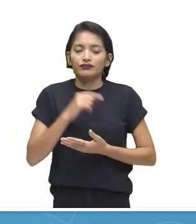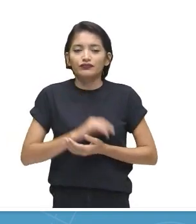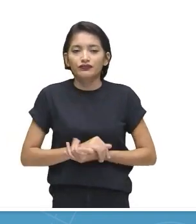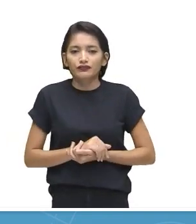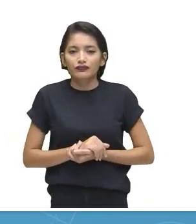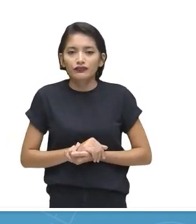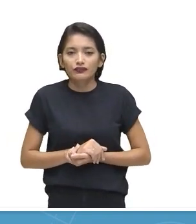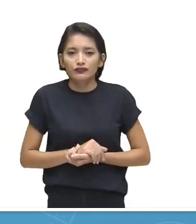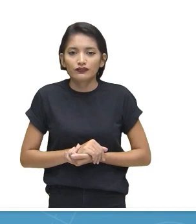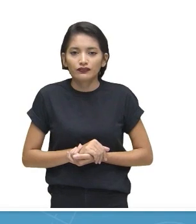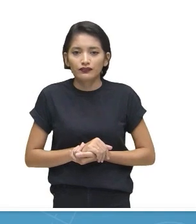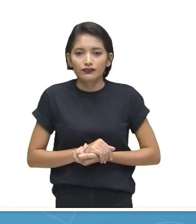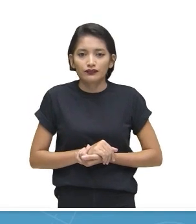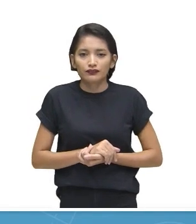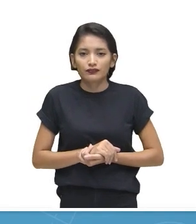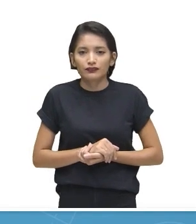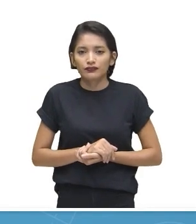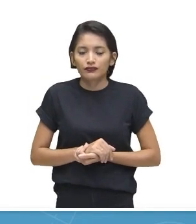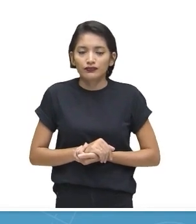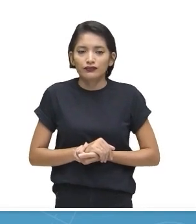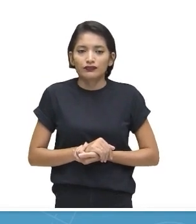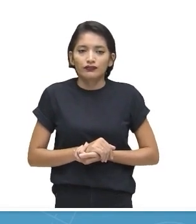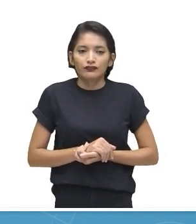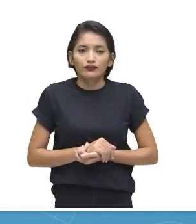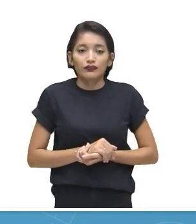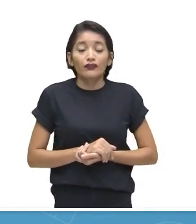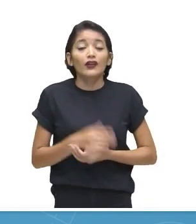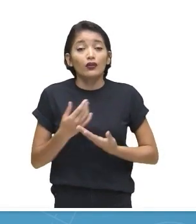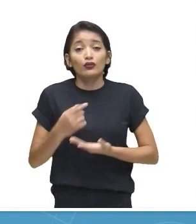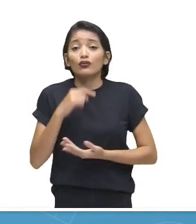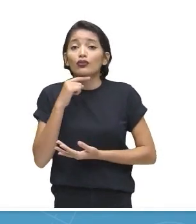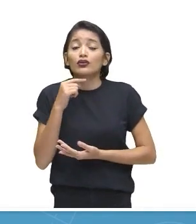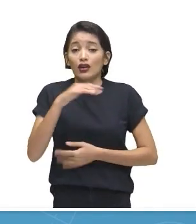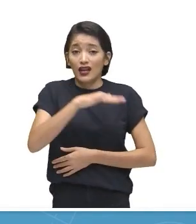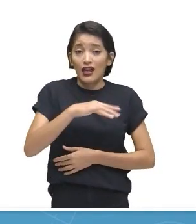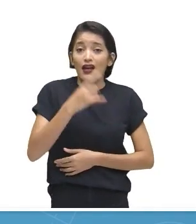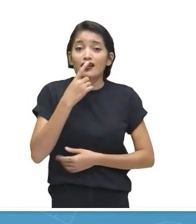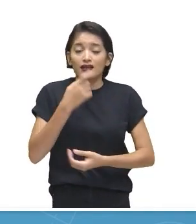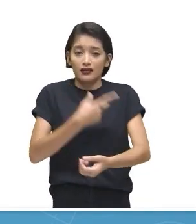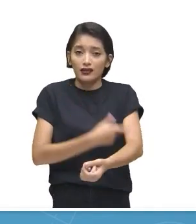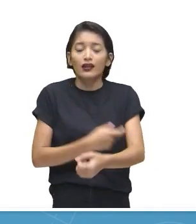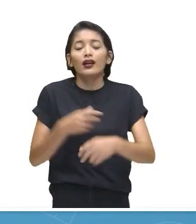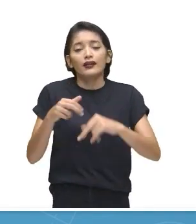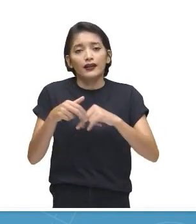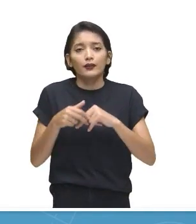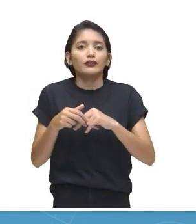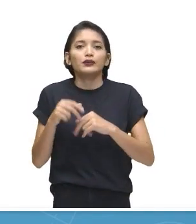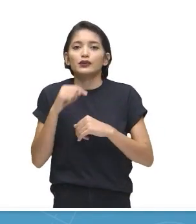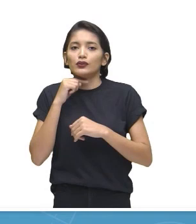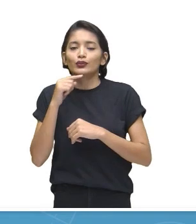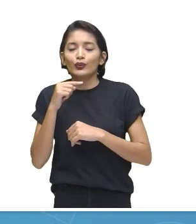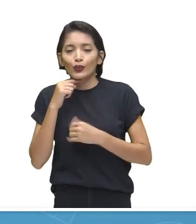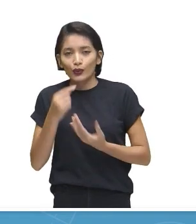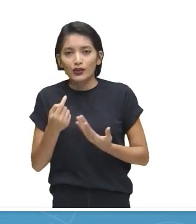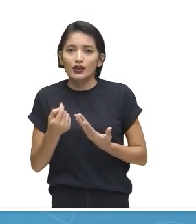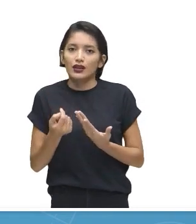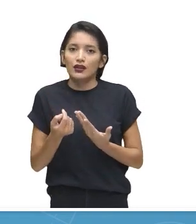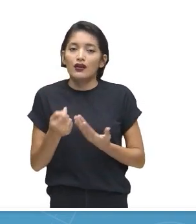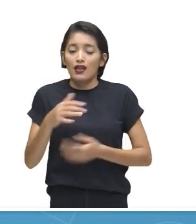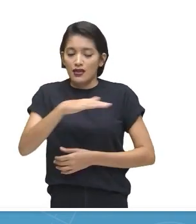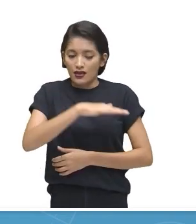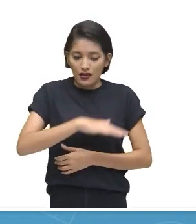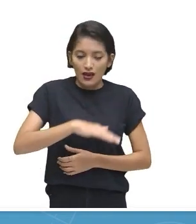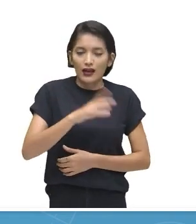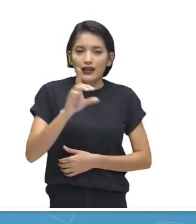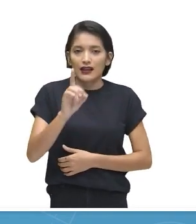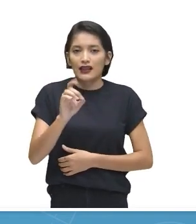epiderme, aliás, a derme, né? Não atingiu um vaso sanguíneo, por isso a gente não teve sangramento. Então, não atingiu um vaso sanguíneo, não chegou na